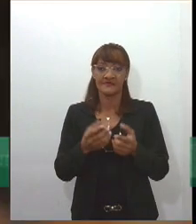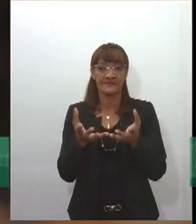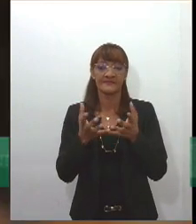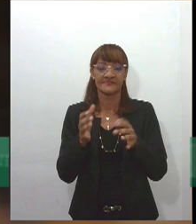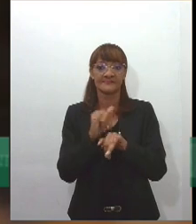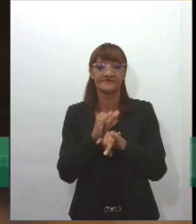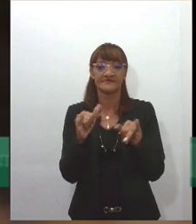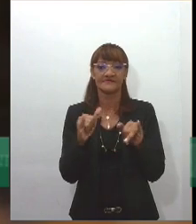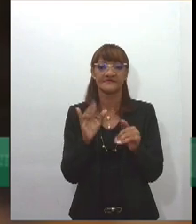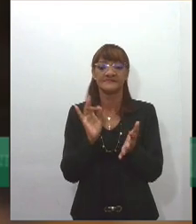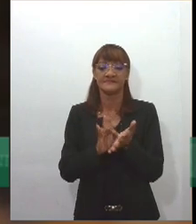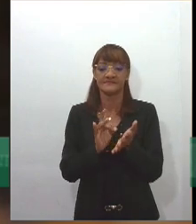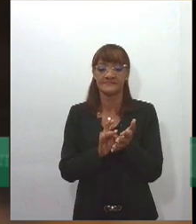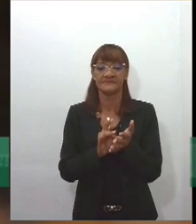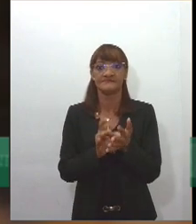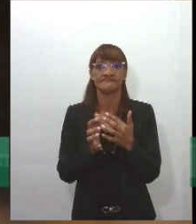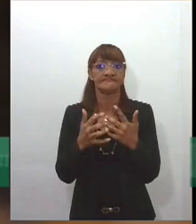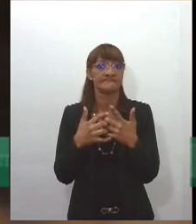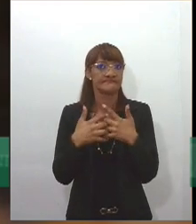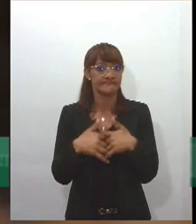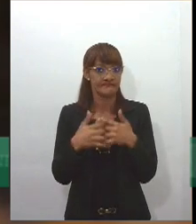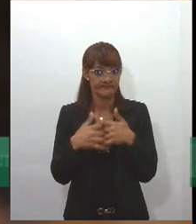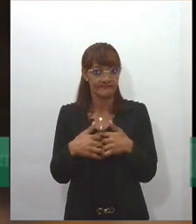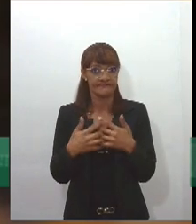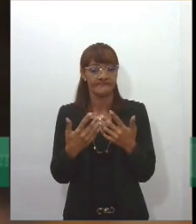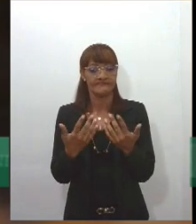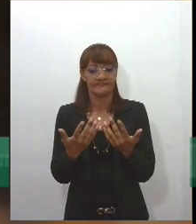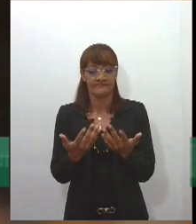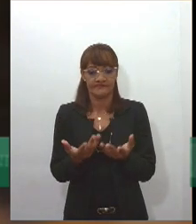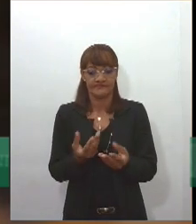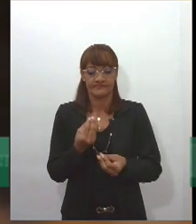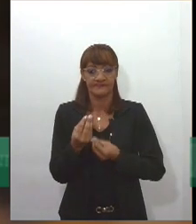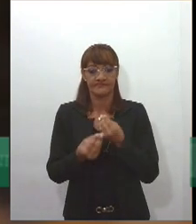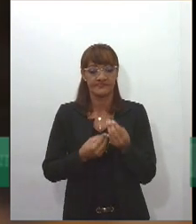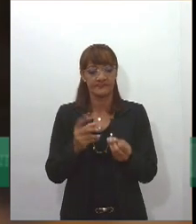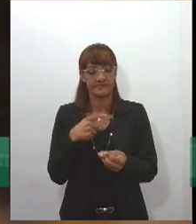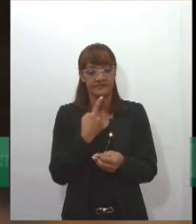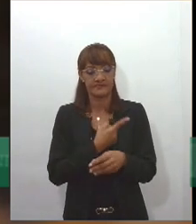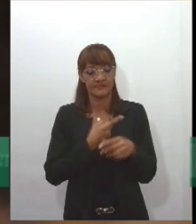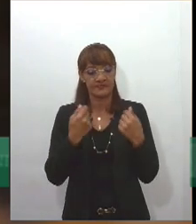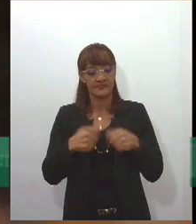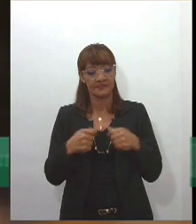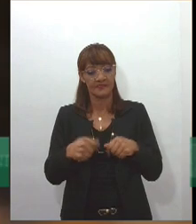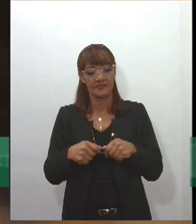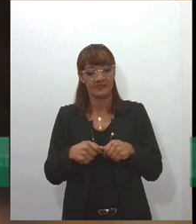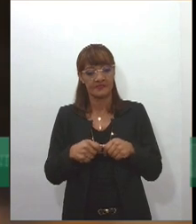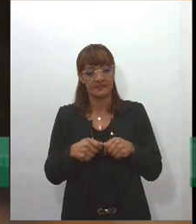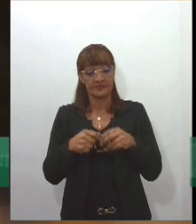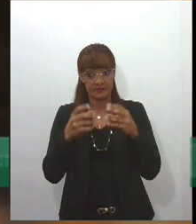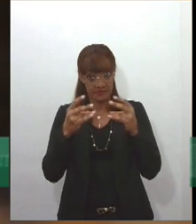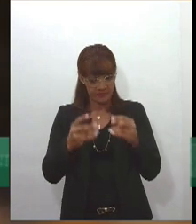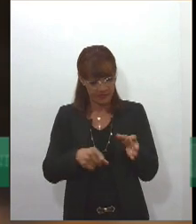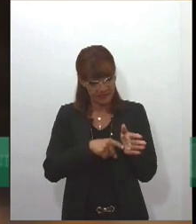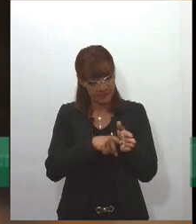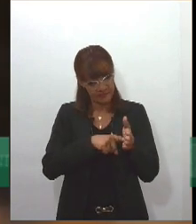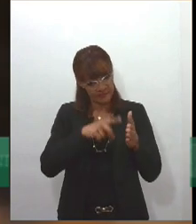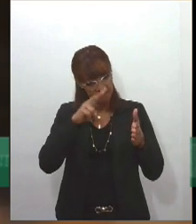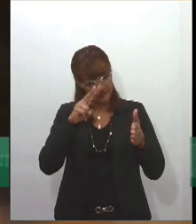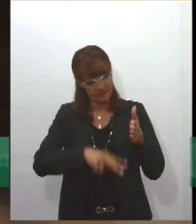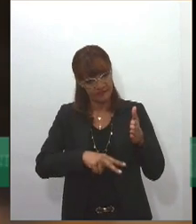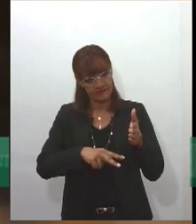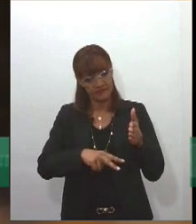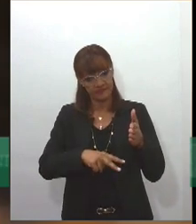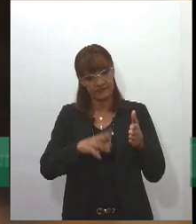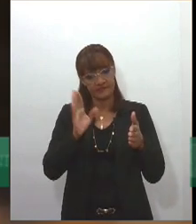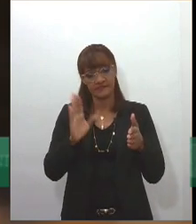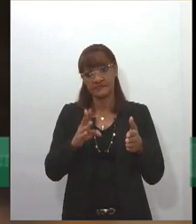é complexo as intenções são muito boas nós vamos precisar eh nos debruçarmos sobre os projetos com muito afinco como